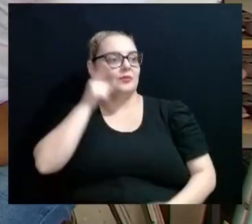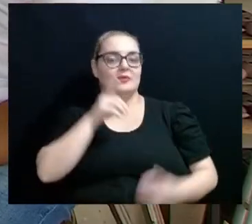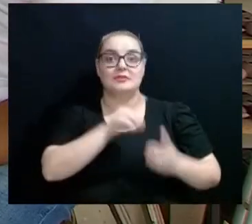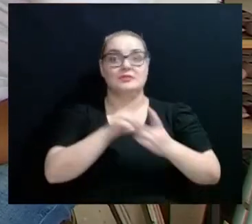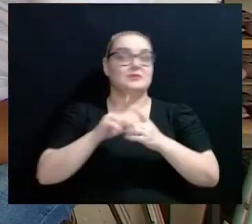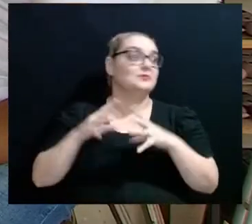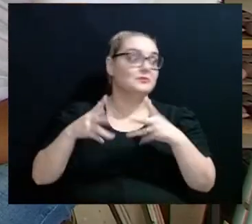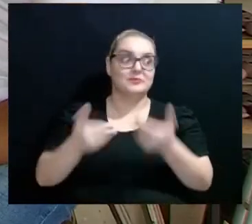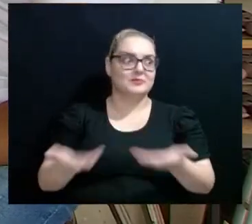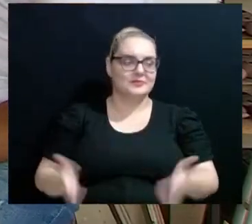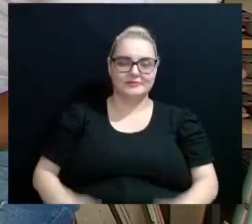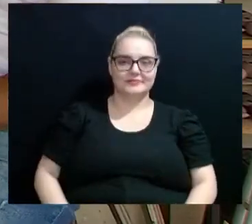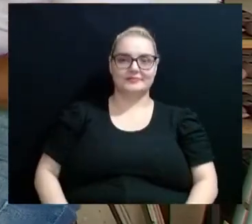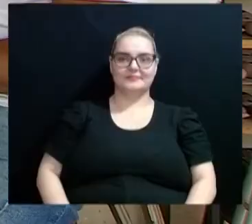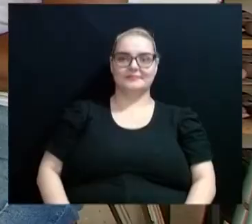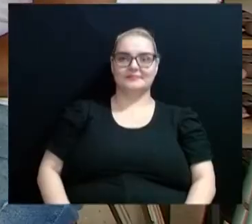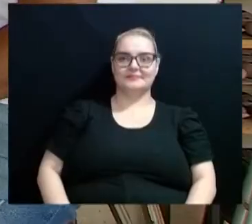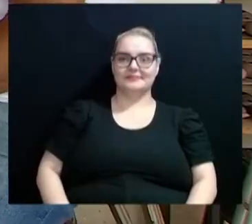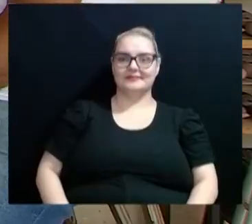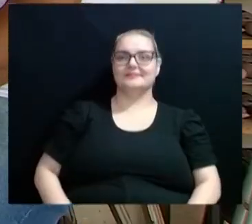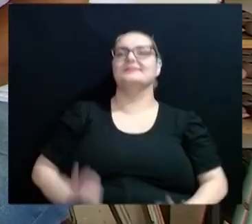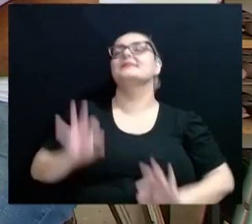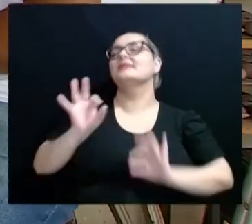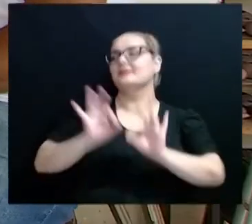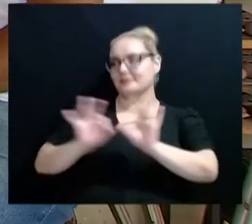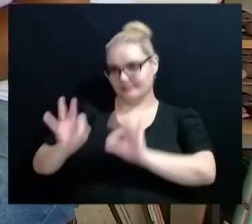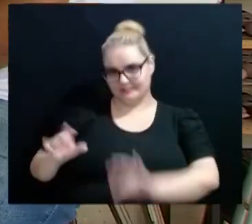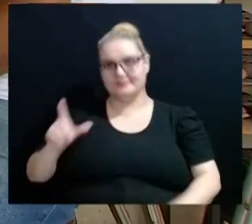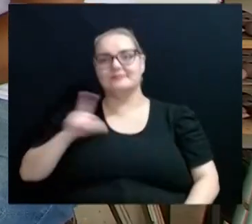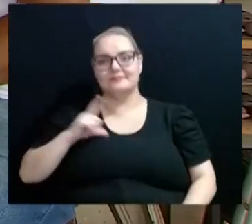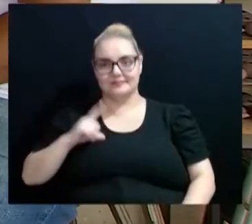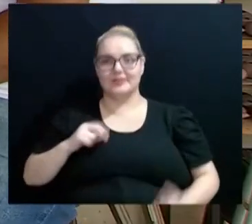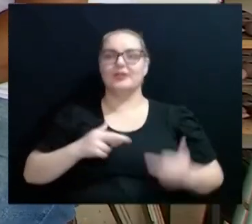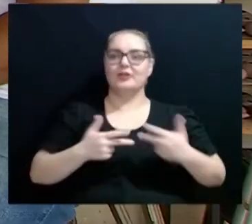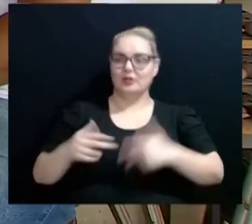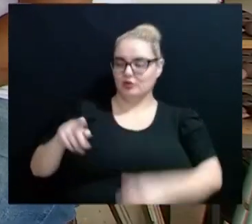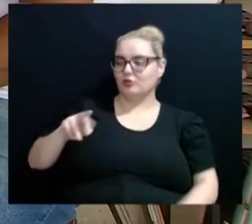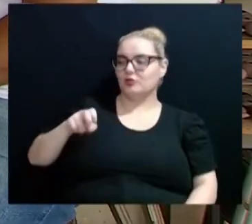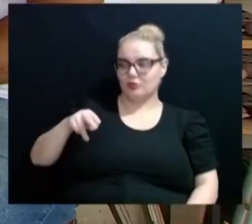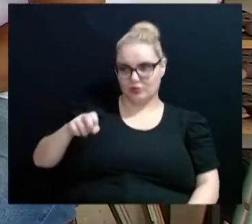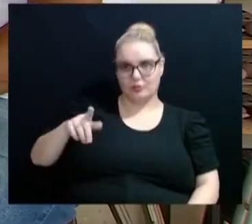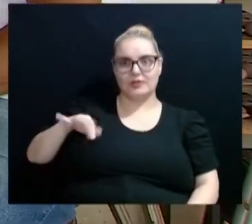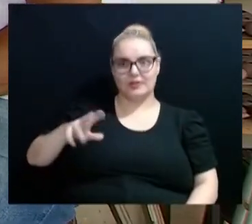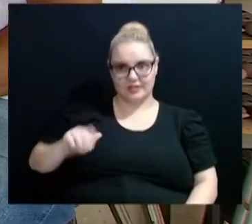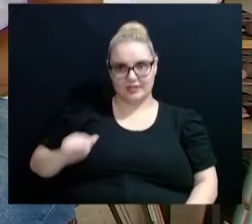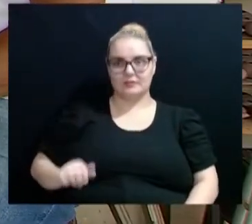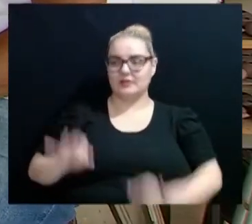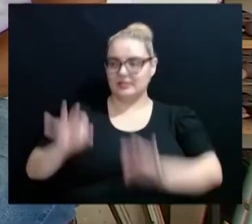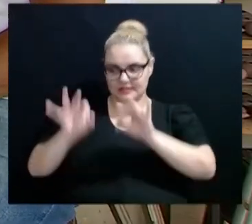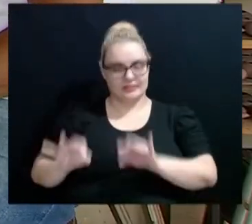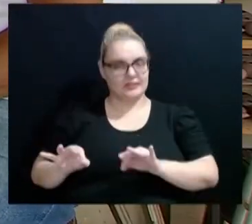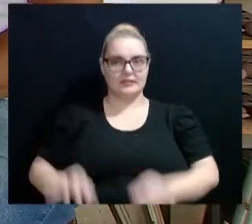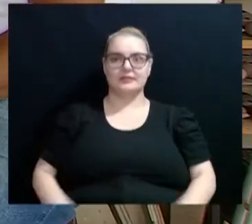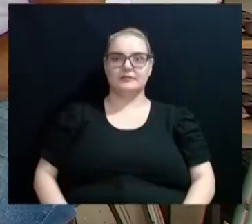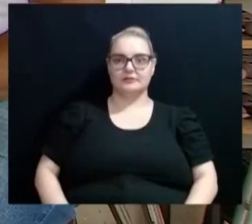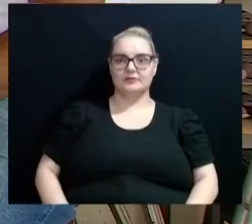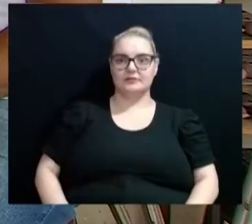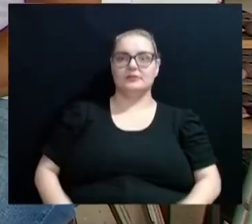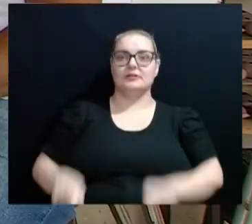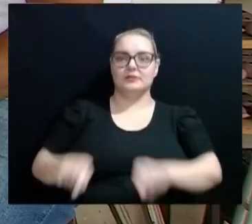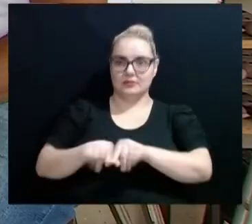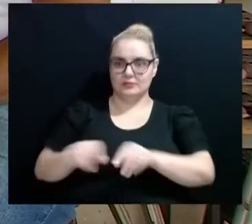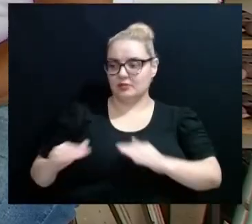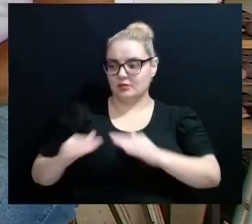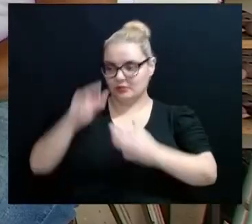escala também. E como você consegue dar conta de tudo isso? Muita organização, Organização. cronograma, Tá.